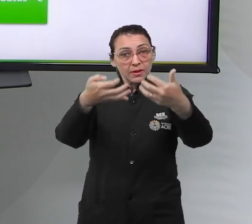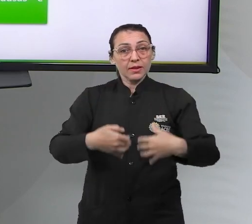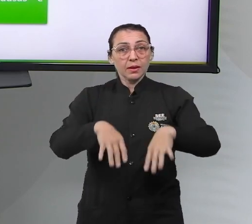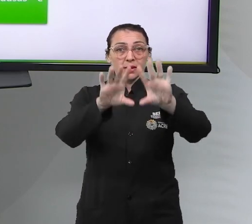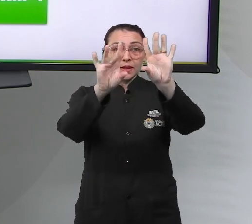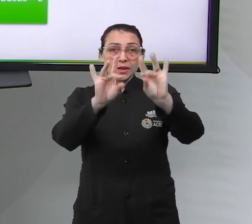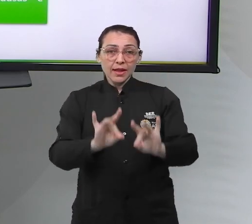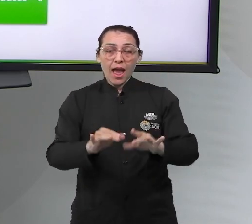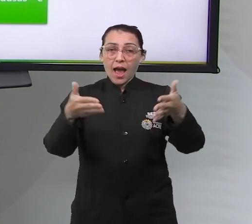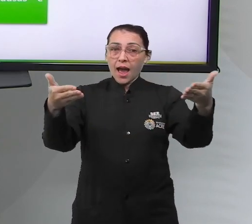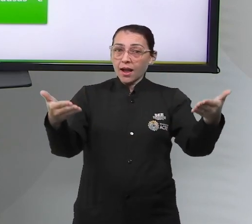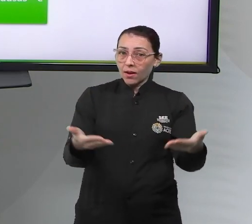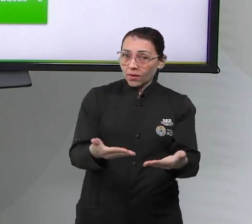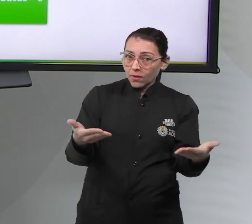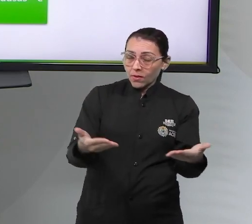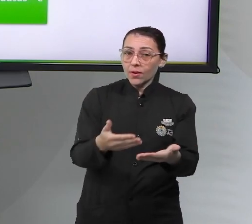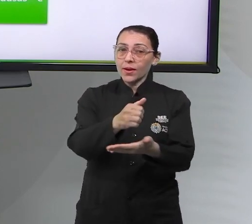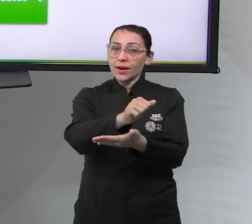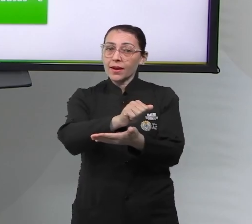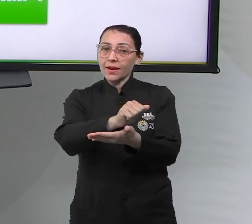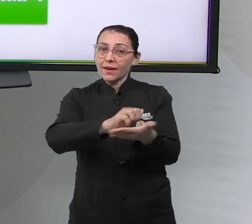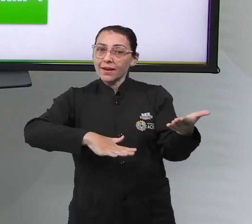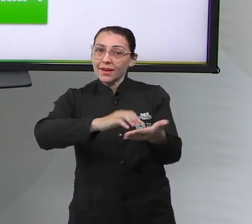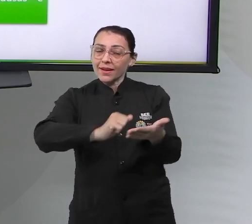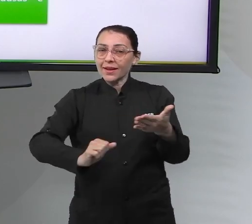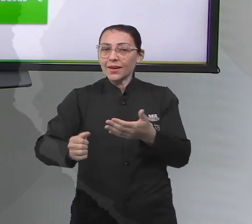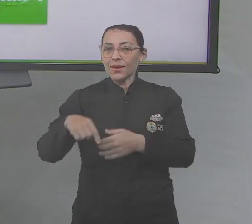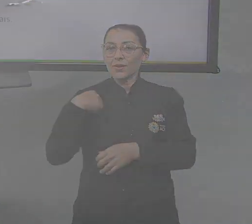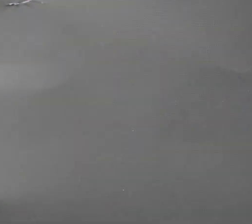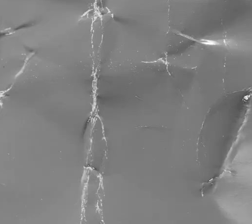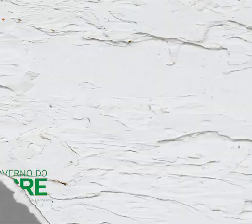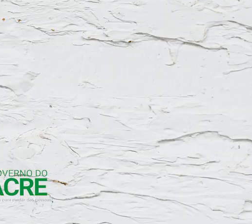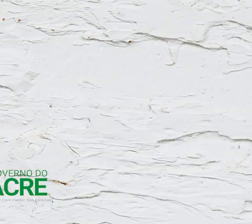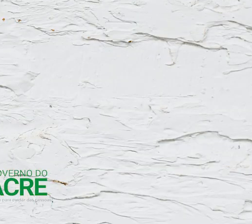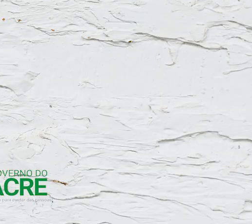considerações, vamos agora exercitar o nosso aprendizado.